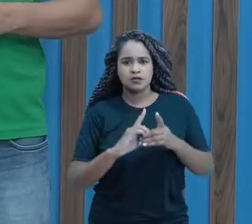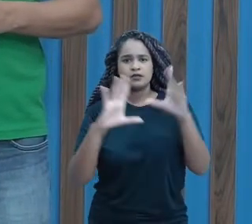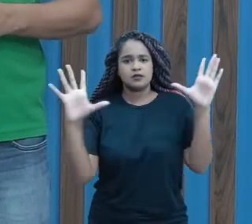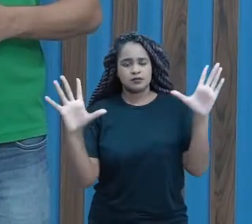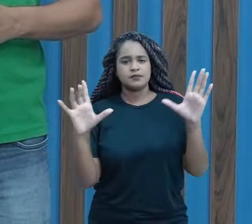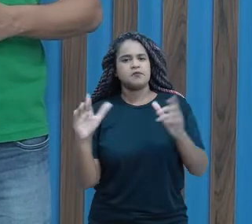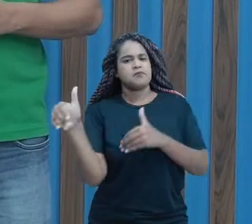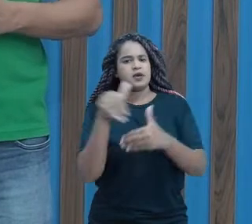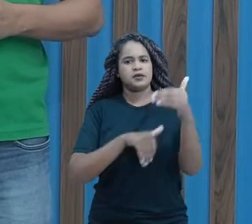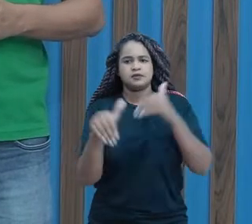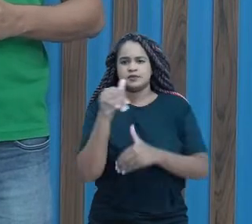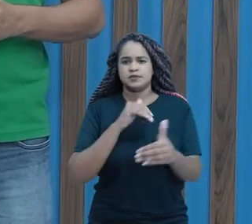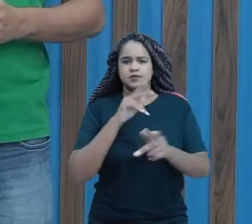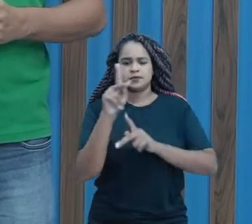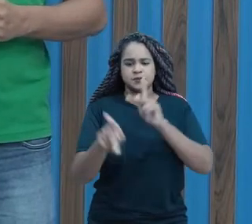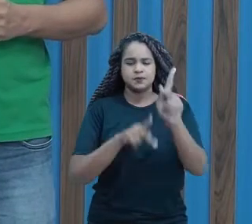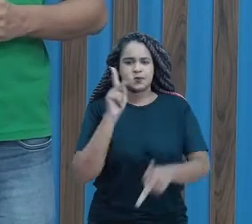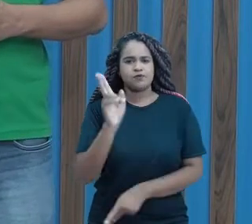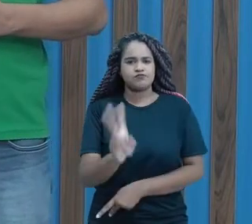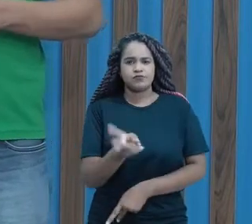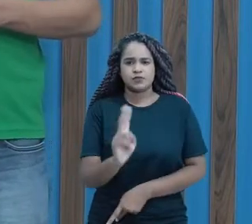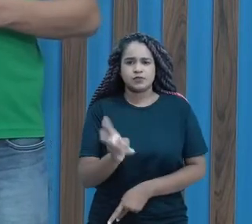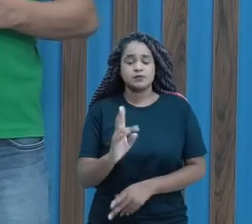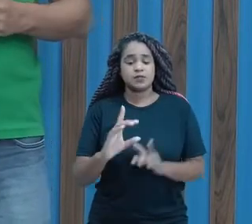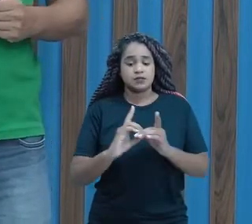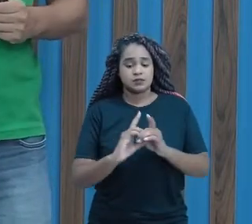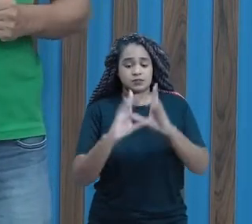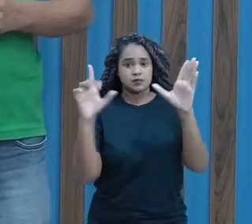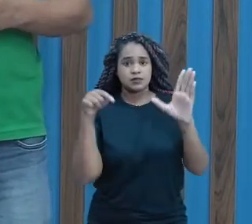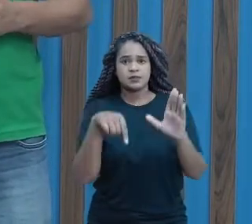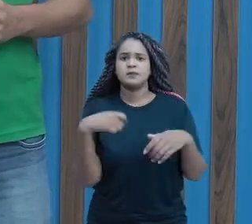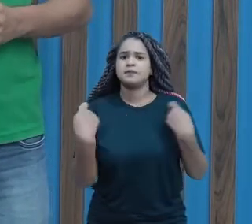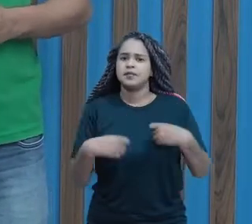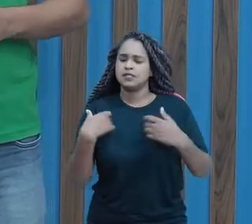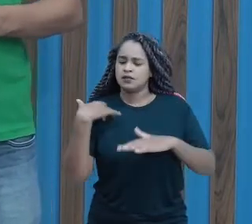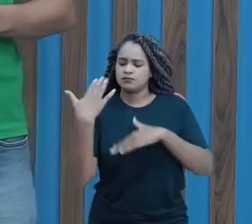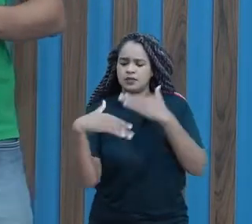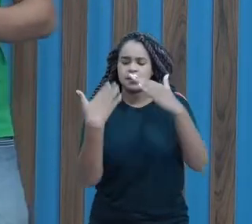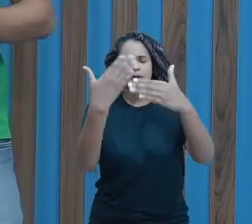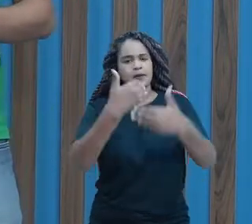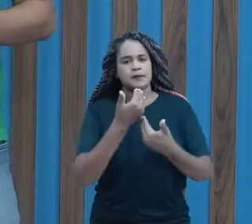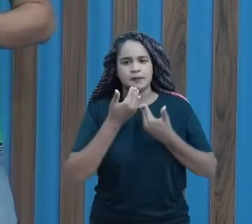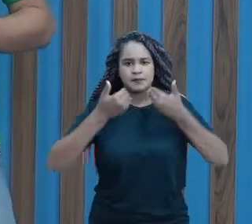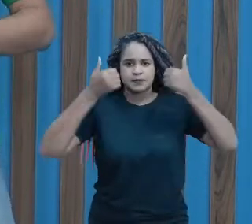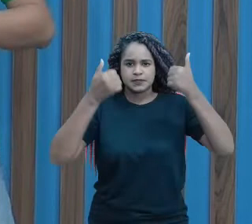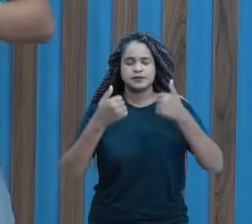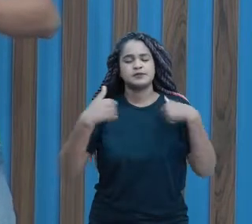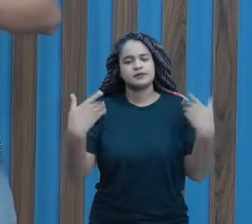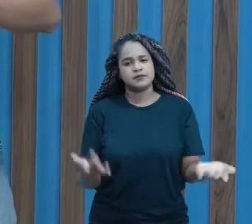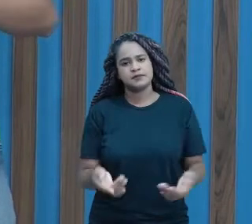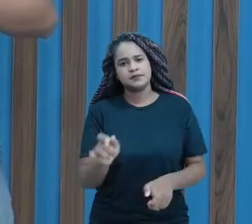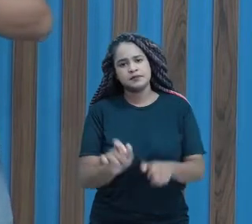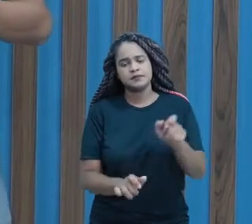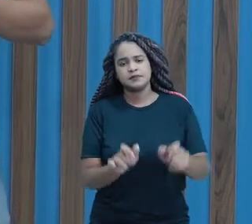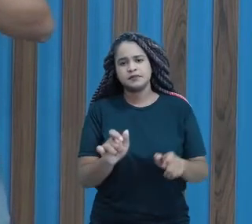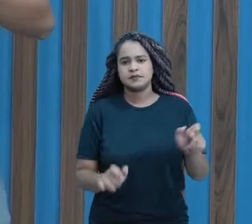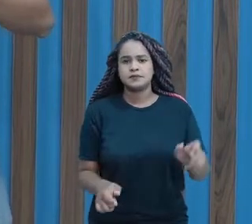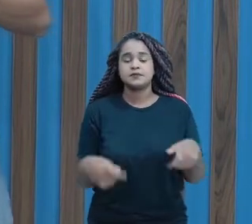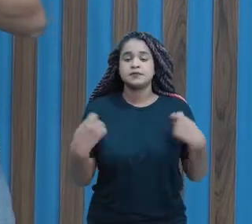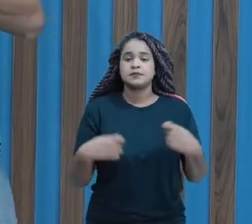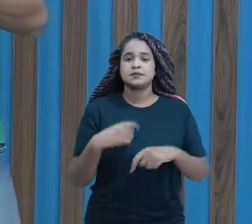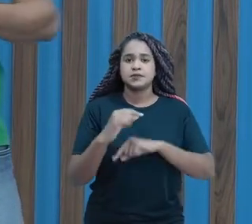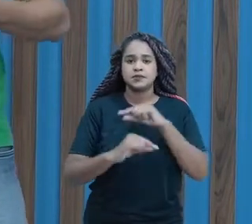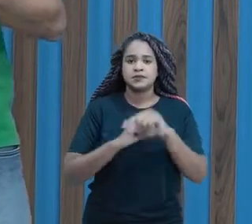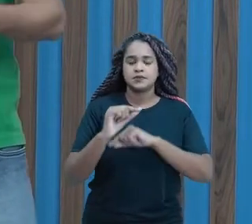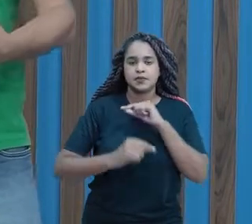né, a participação efetiva das pessoas. E que a democracia precisa ser sempre melhorado, né? Então, que as pessoas tenham, né, tanto